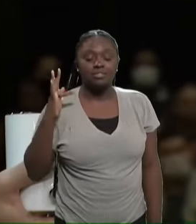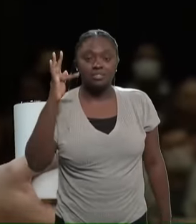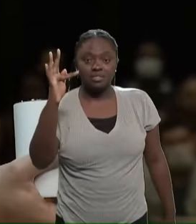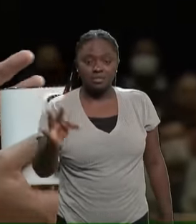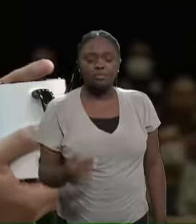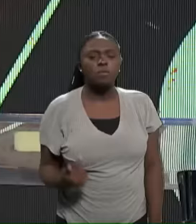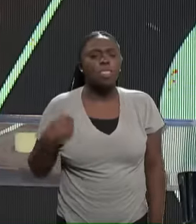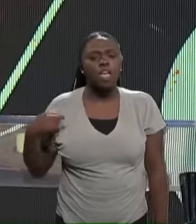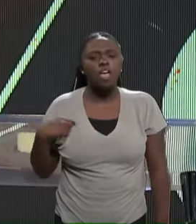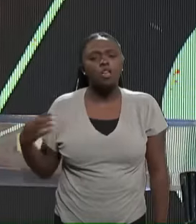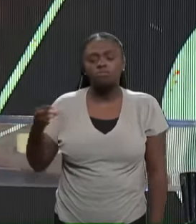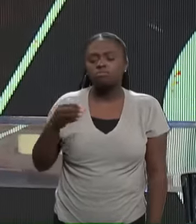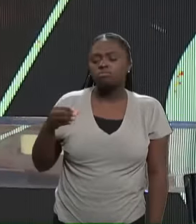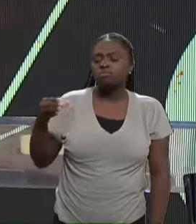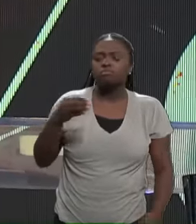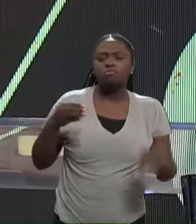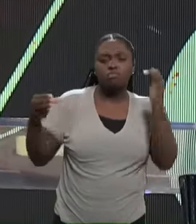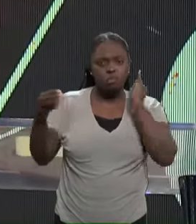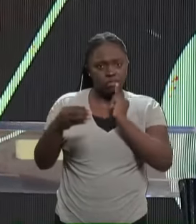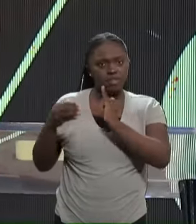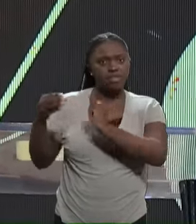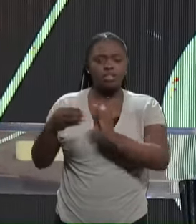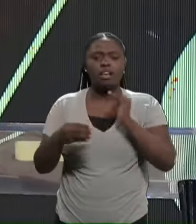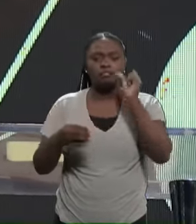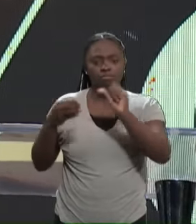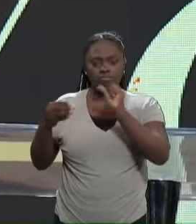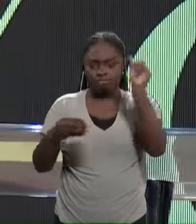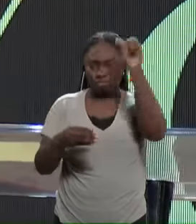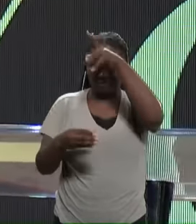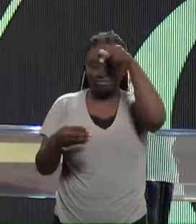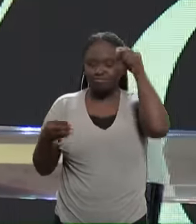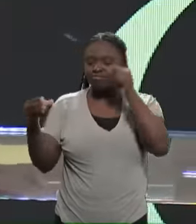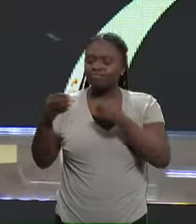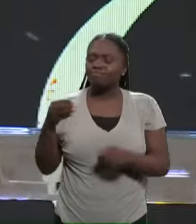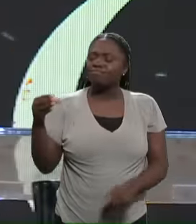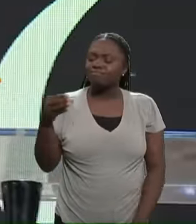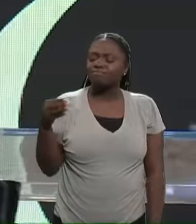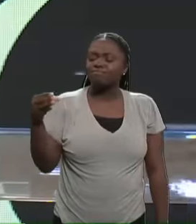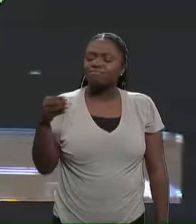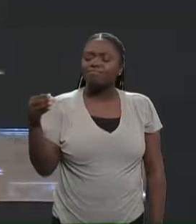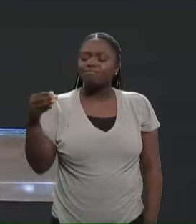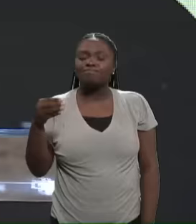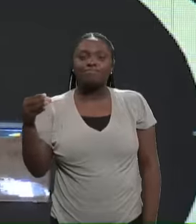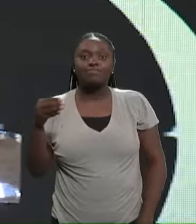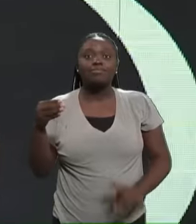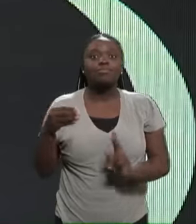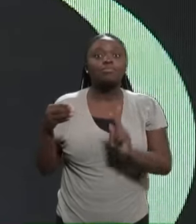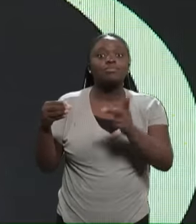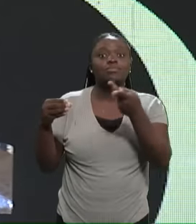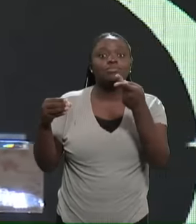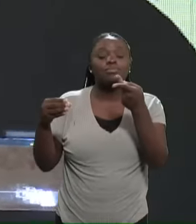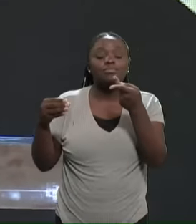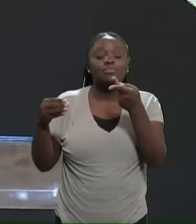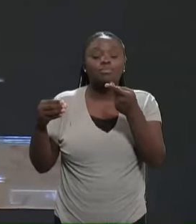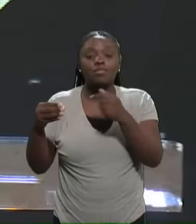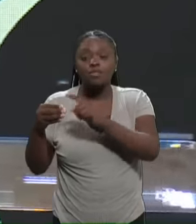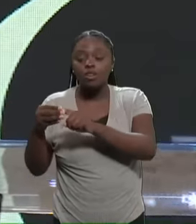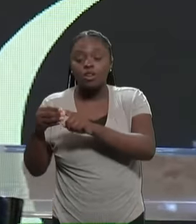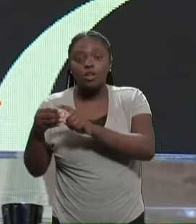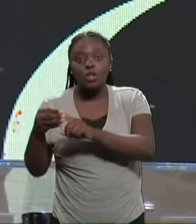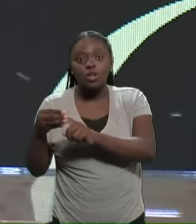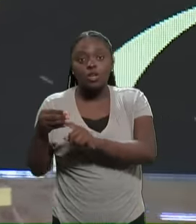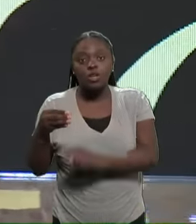Aí eu comecei a profetizar: va a virar Coca-Cola, va a virar Coca-Cola, va a virar Coca-Cola. E sabe o que aconteceu? Quando